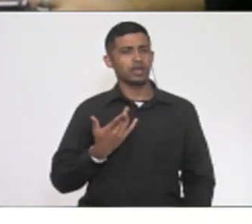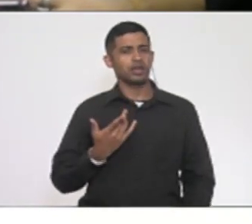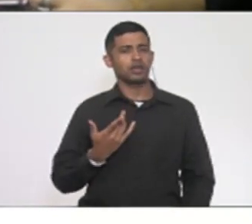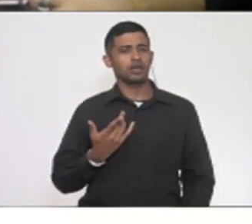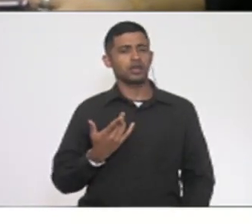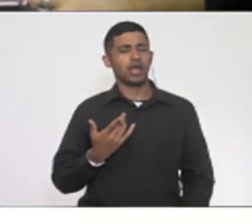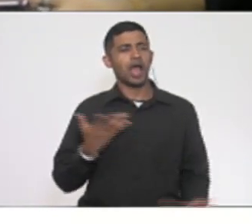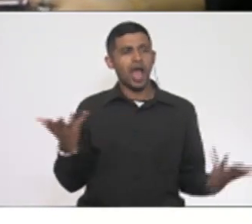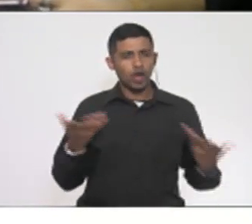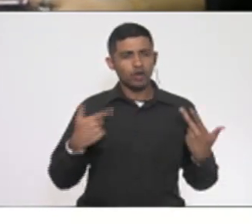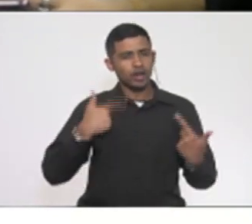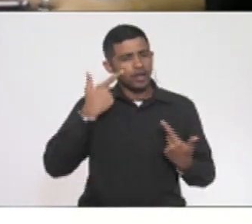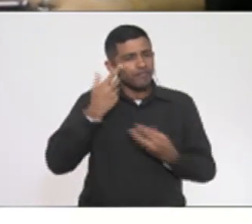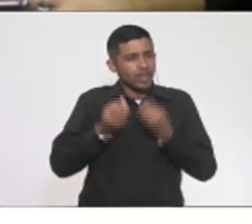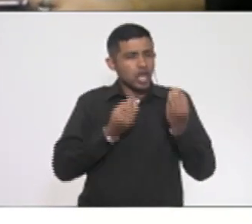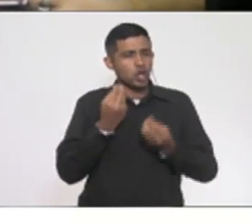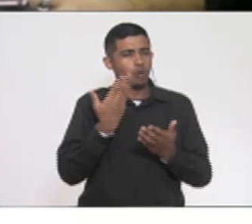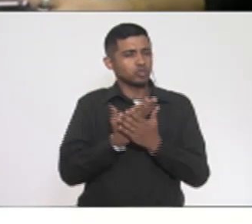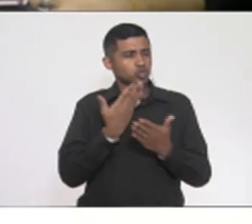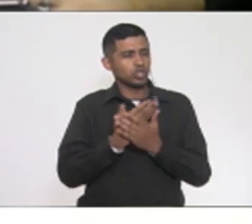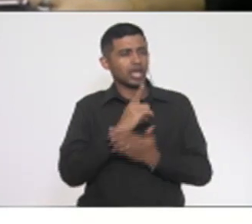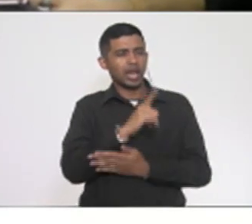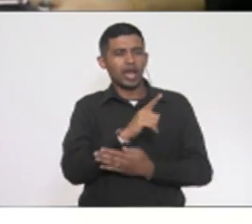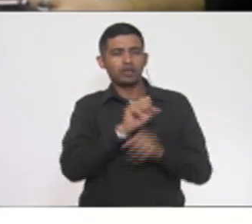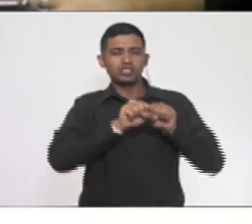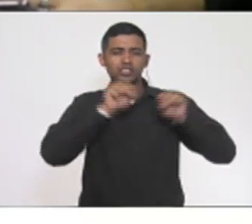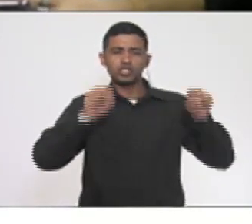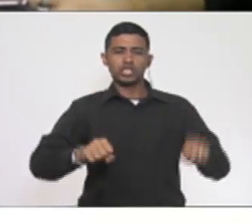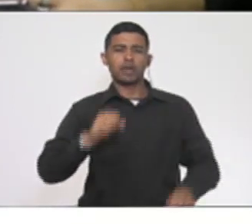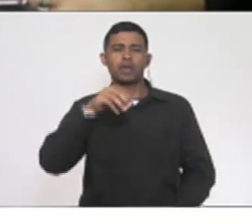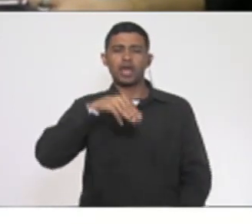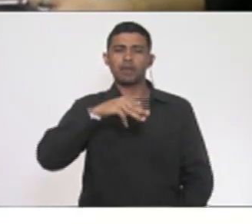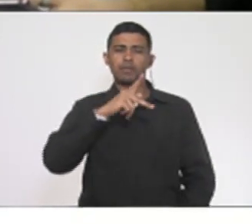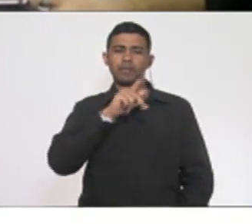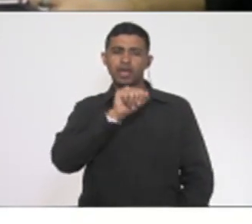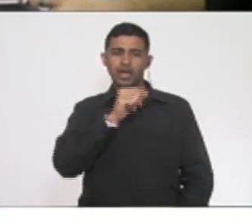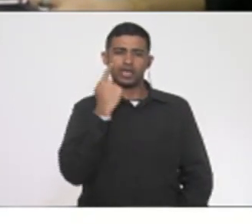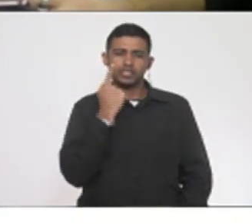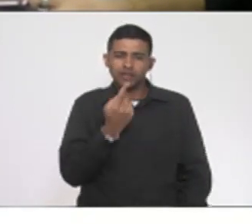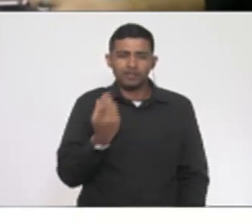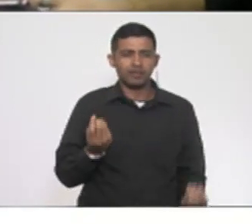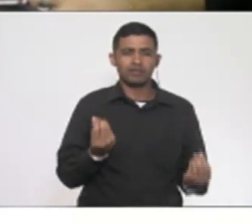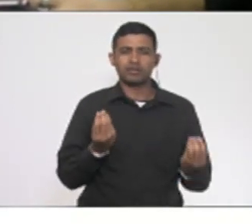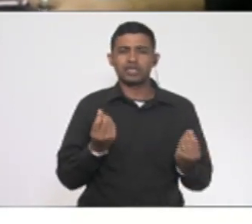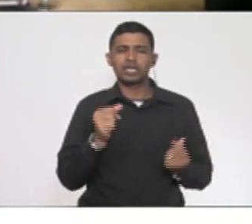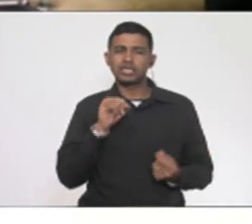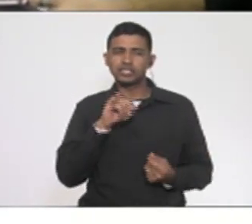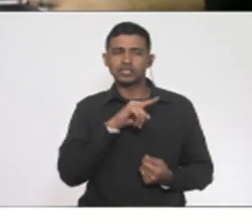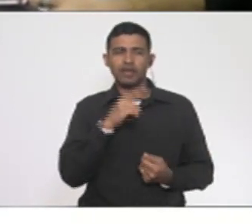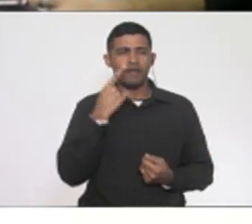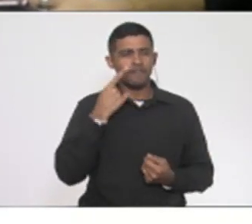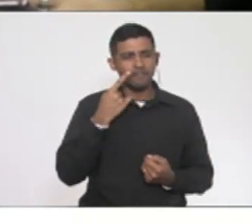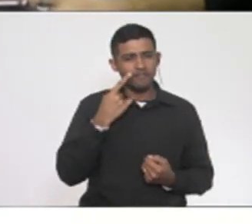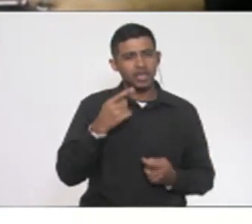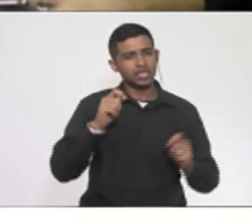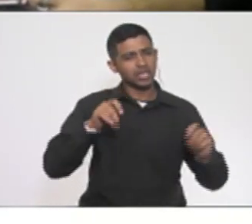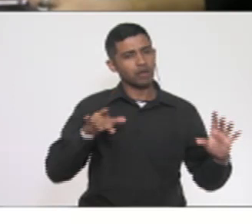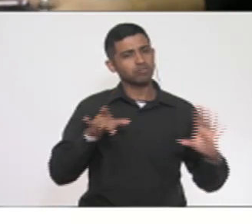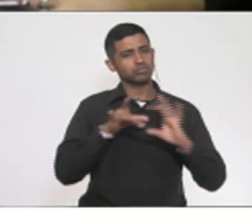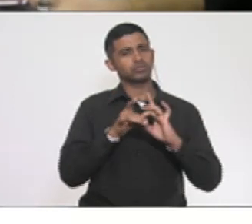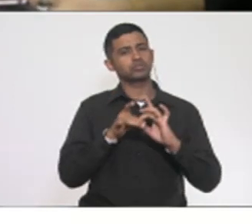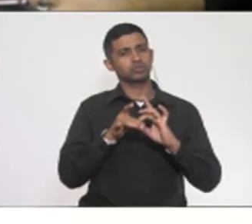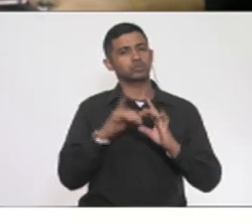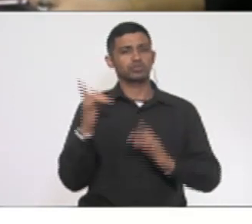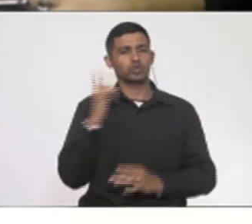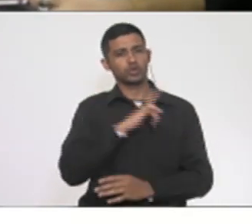agora, provavelmente, a estudar o sistema da NTS em conjunto com o da TBG. Se for possível oferecer eles a capacidade de forma conjunta, será